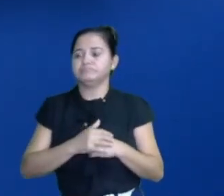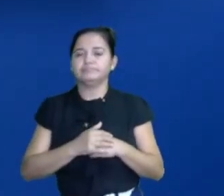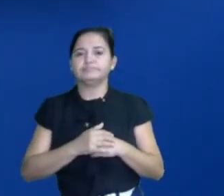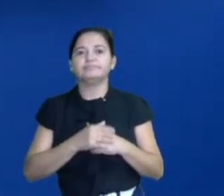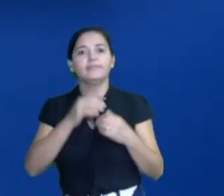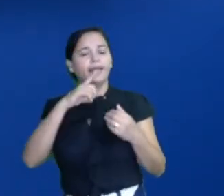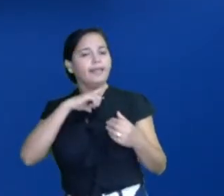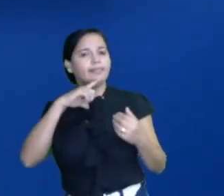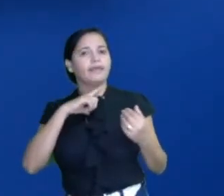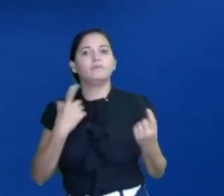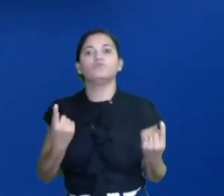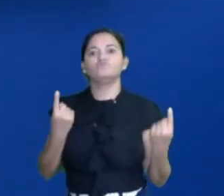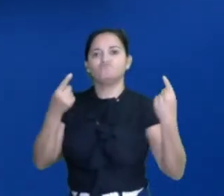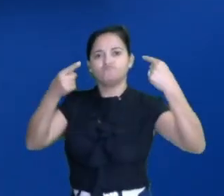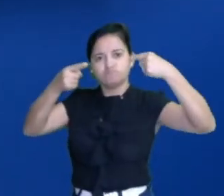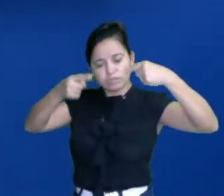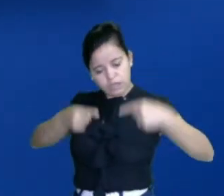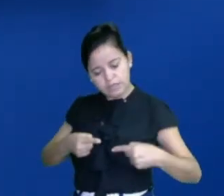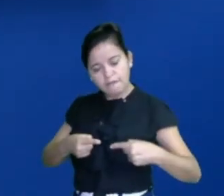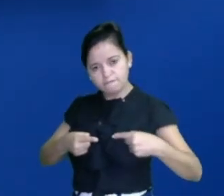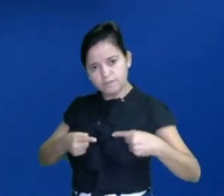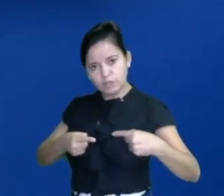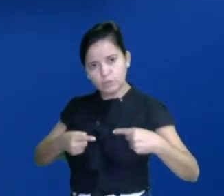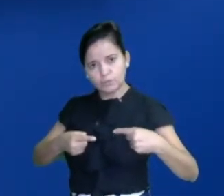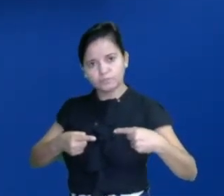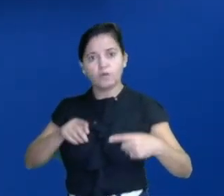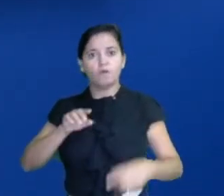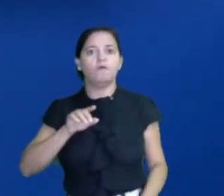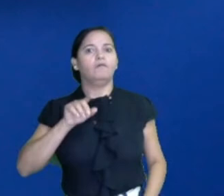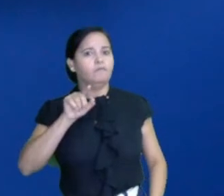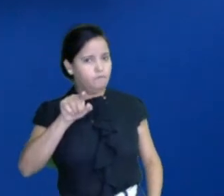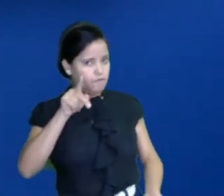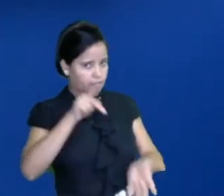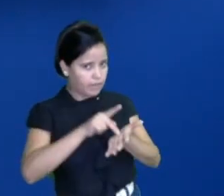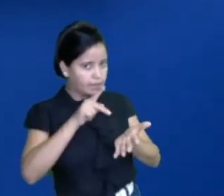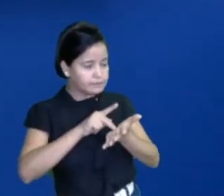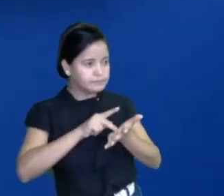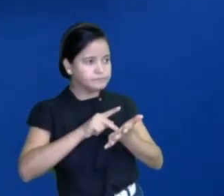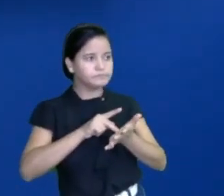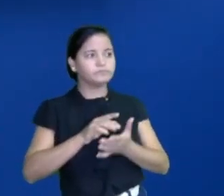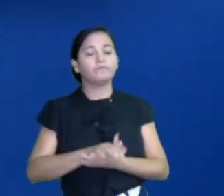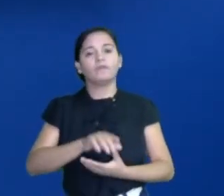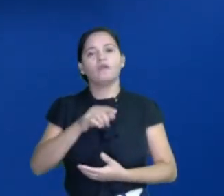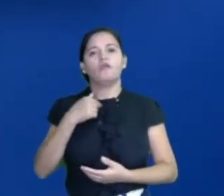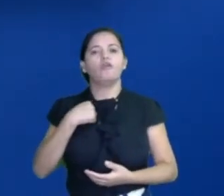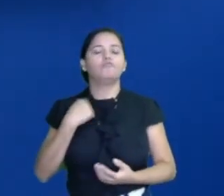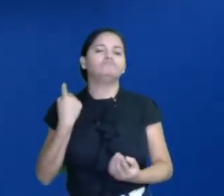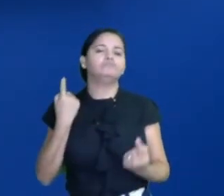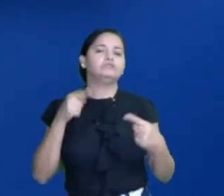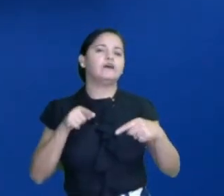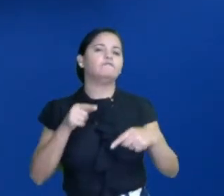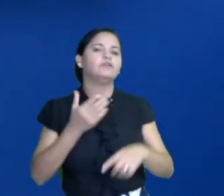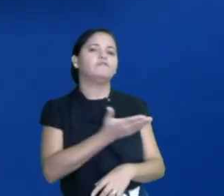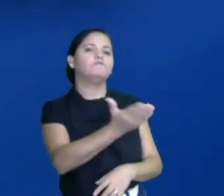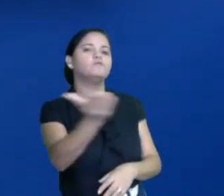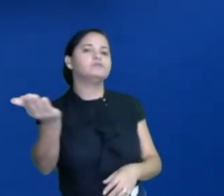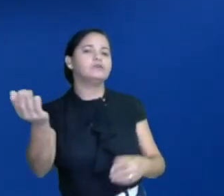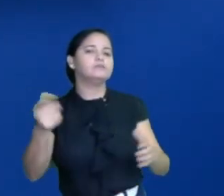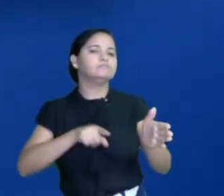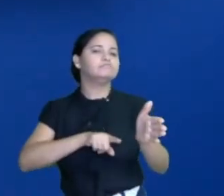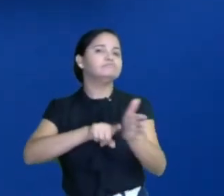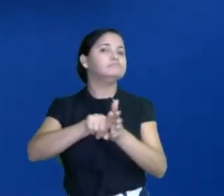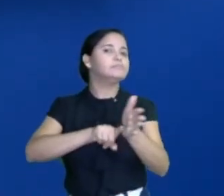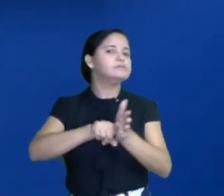E tivemos o nosso desafio. Foi ou não foi? Desafiei você a